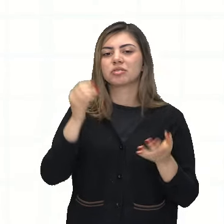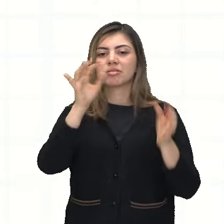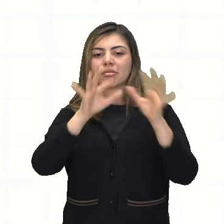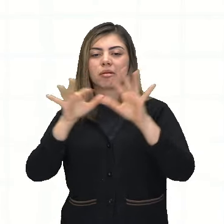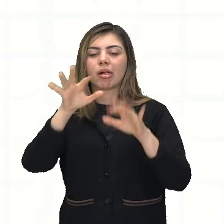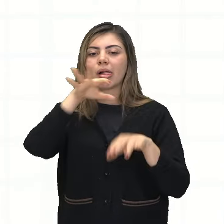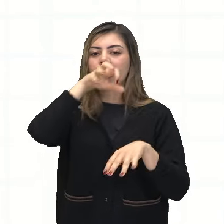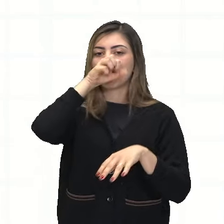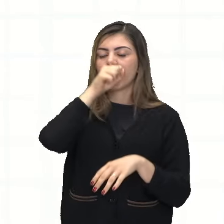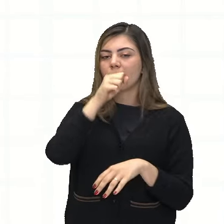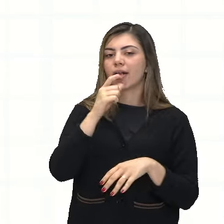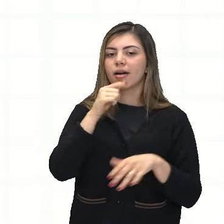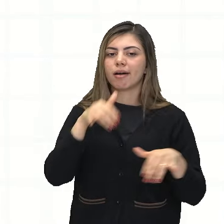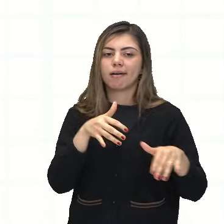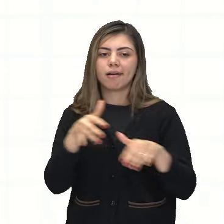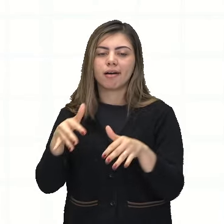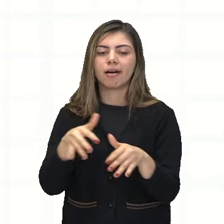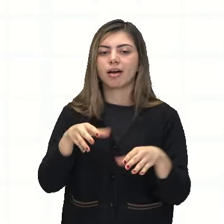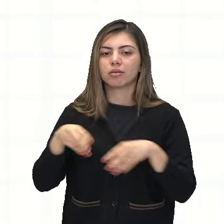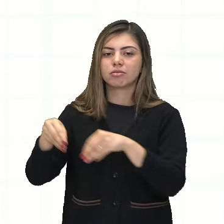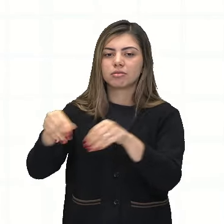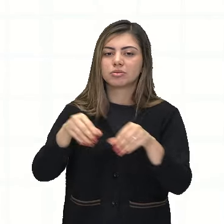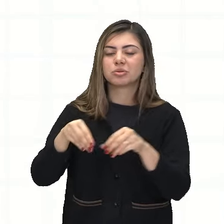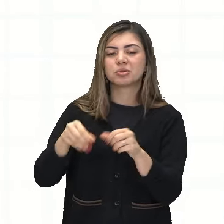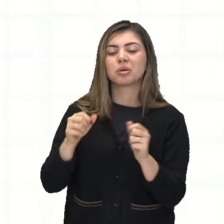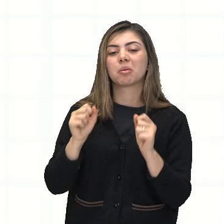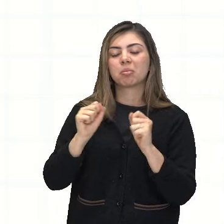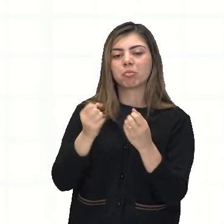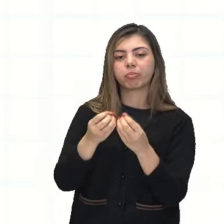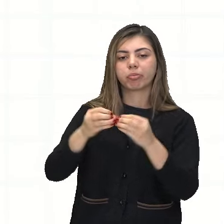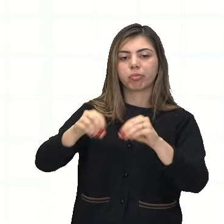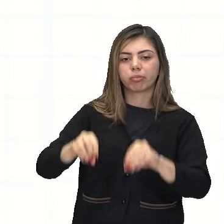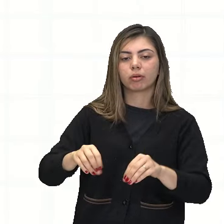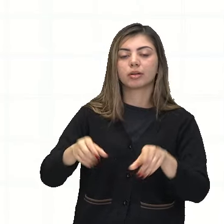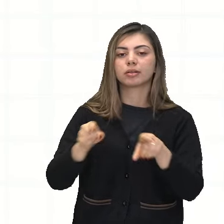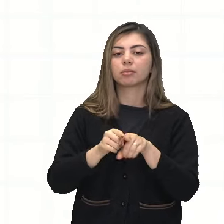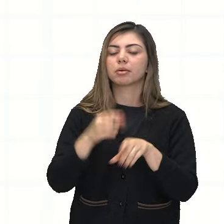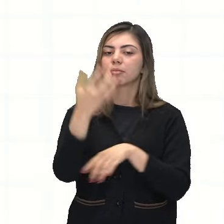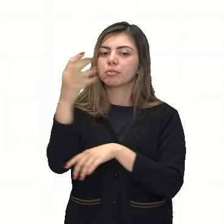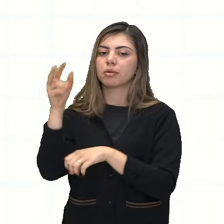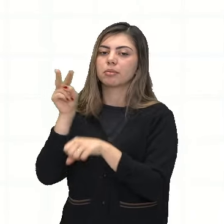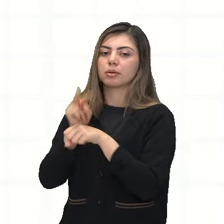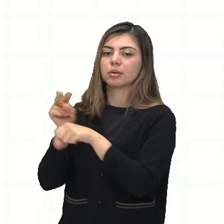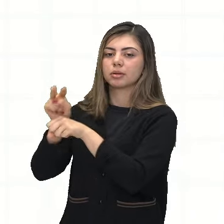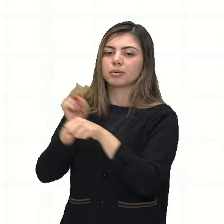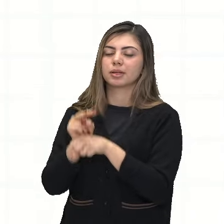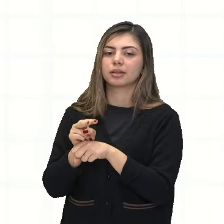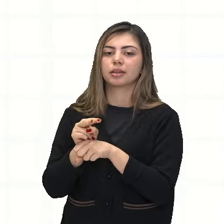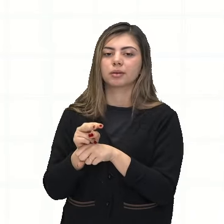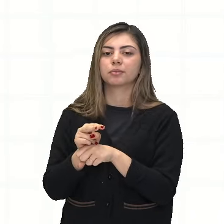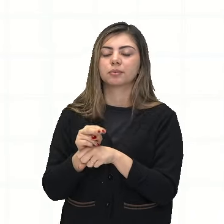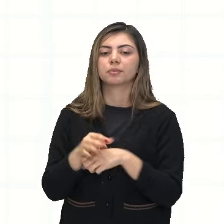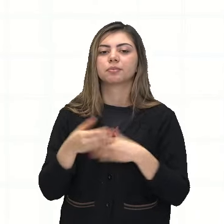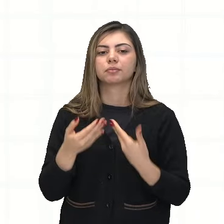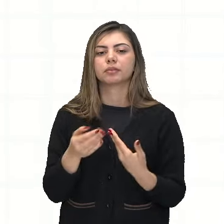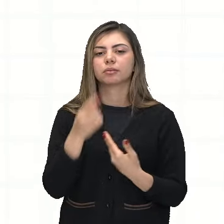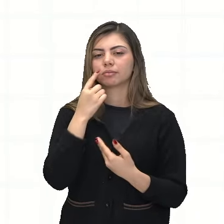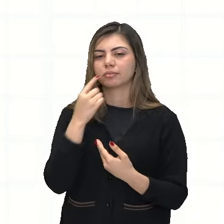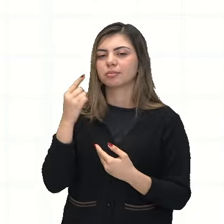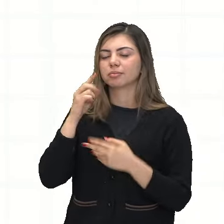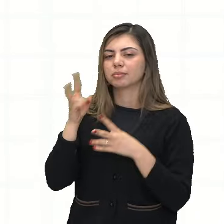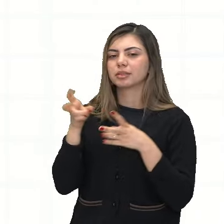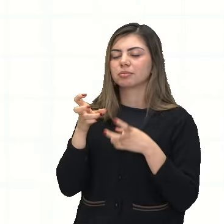desenfriol nóg do planeta estou falando sobre preservação ambiental e tudo que envolve preservação ambiental com produção do ar da